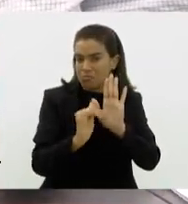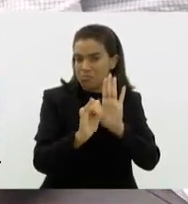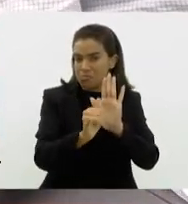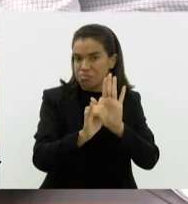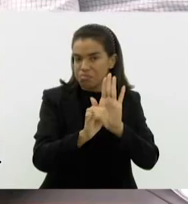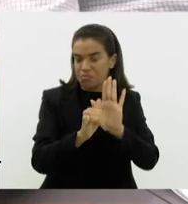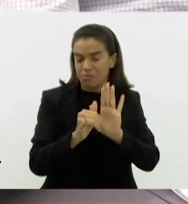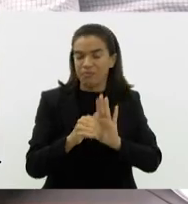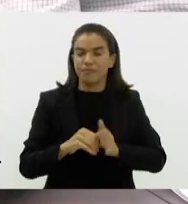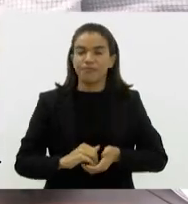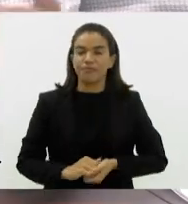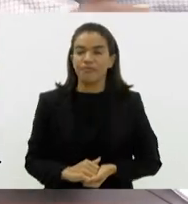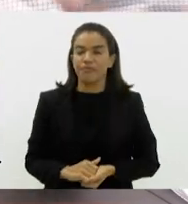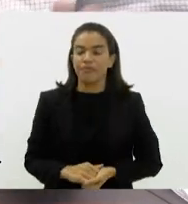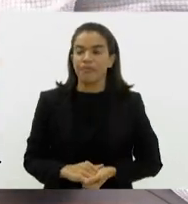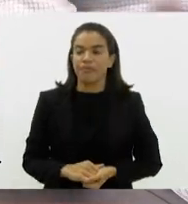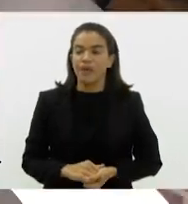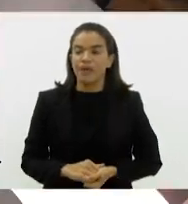Pacheco.